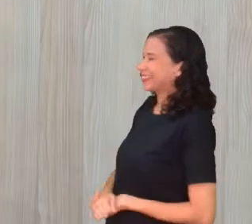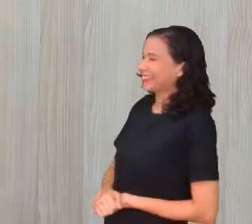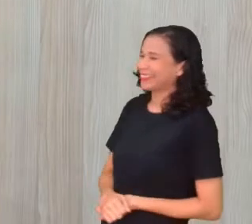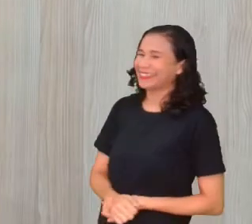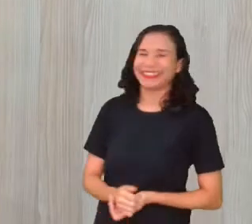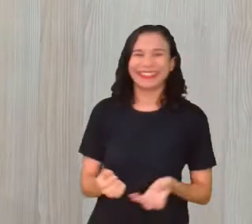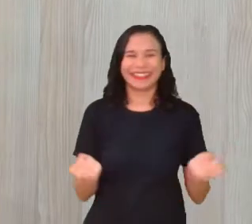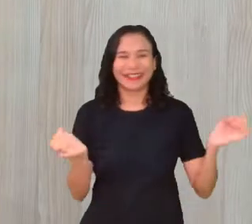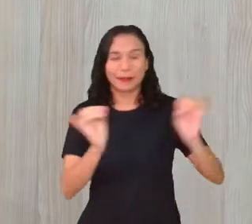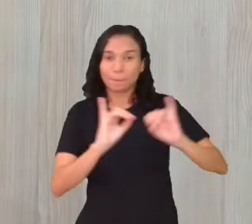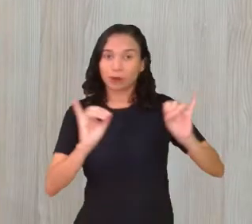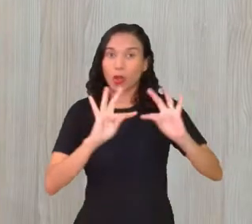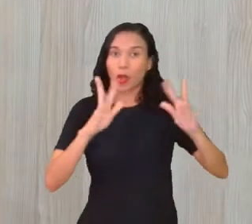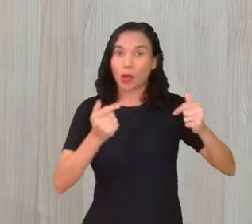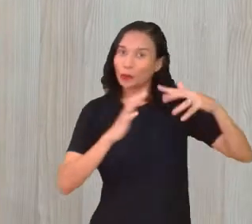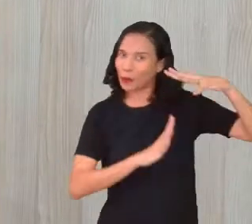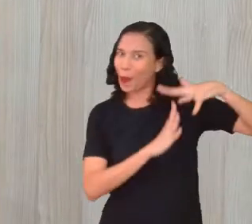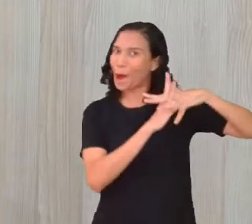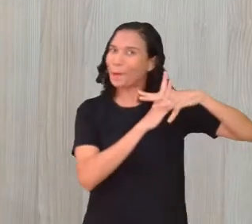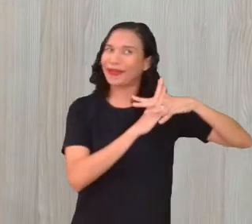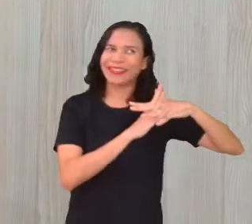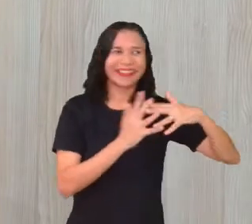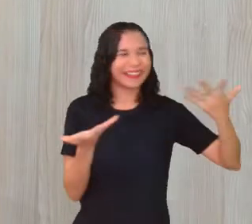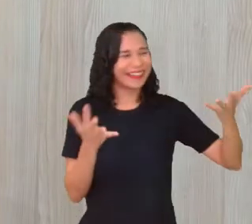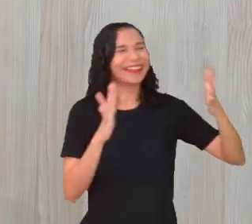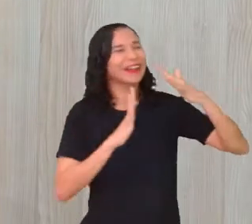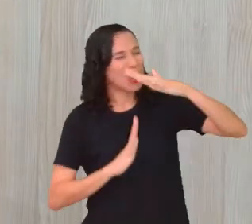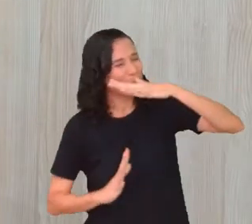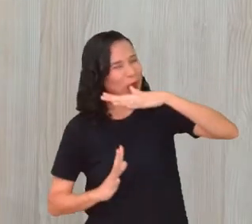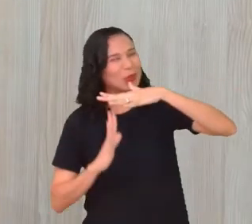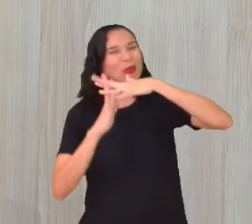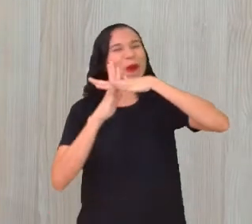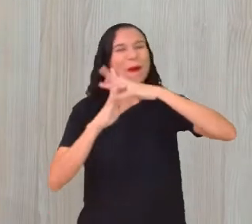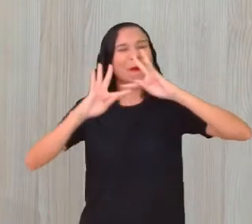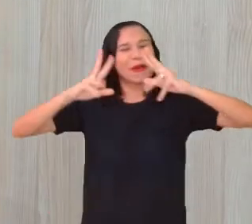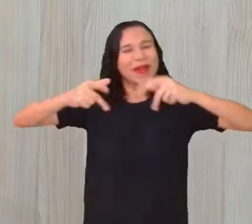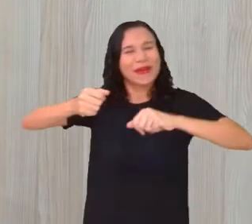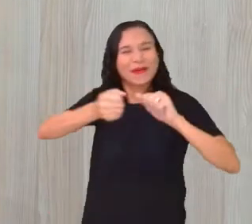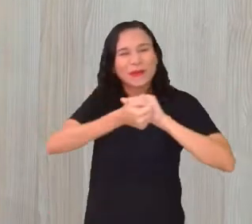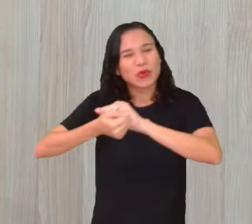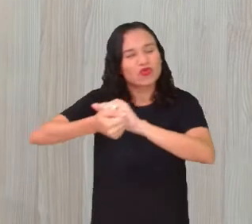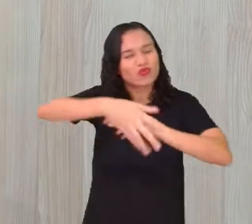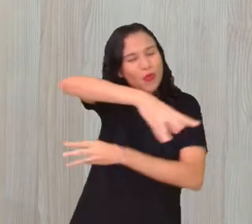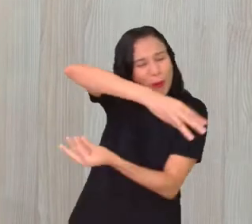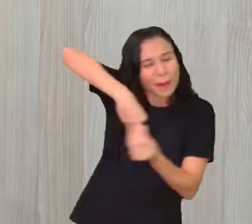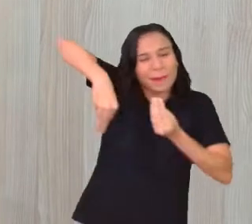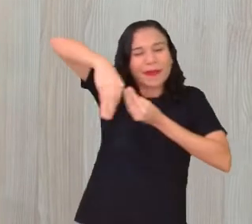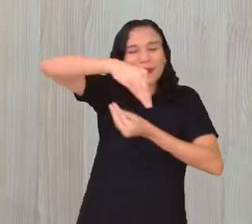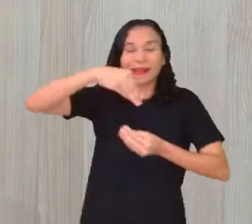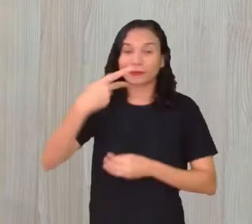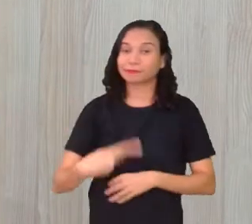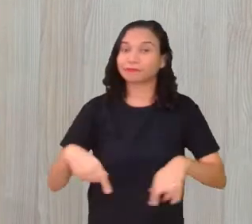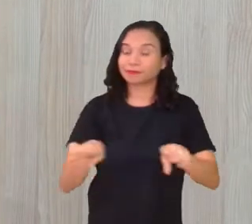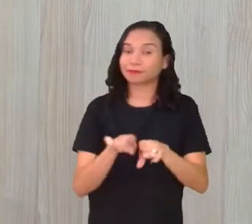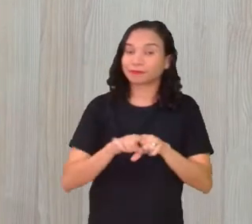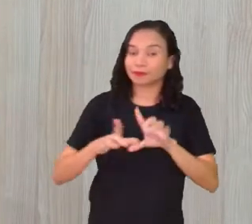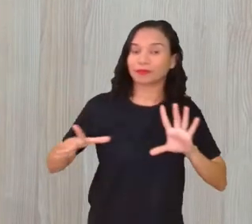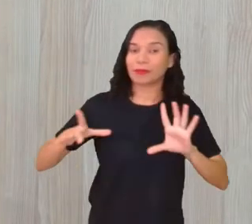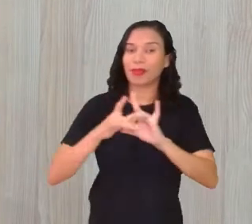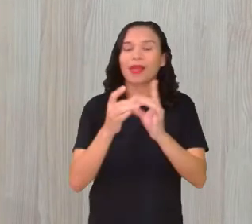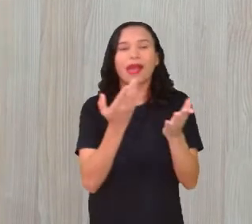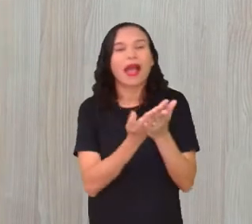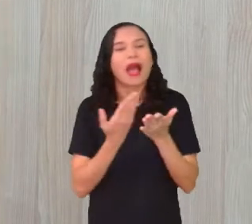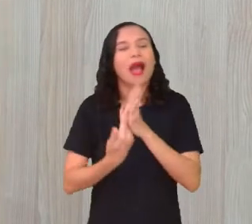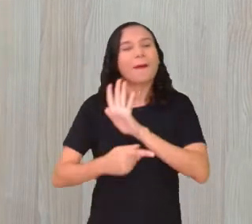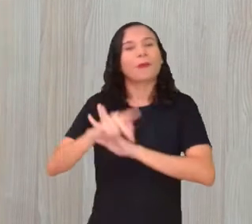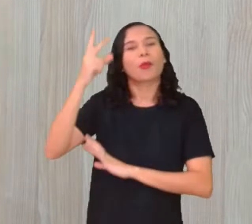professora? Opa, professor Tudo Luciano. supimpa? Tudo supimpa, todo mundo junto e misturado aqui, integrado para mais uma aula